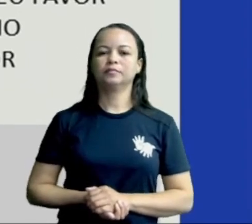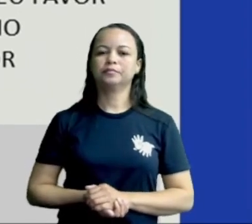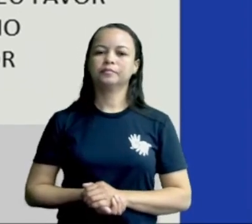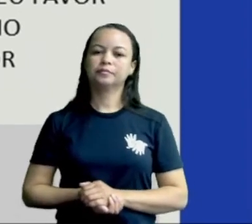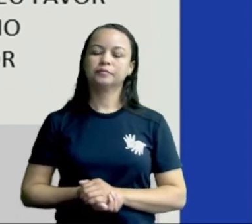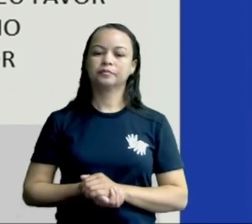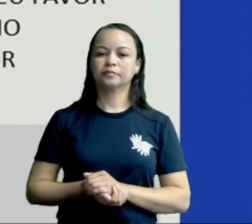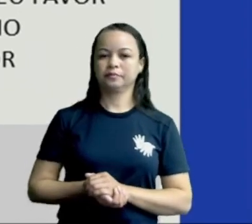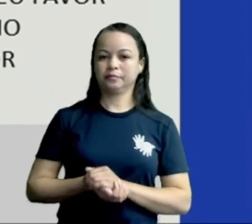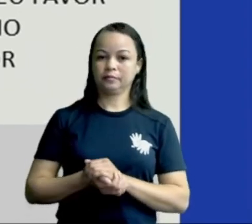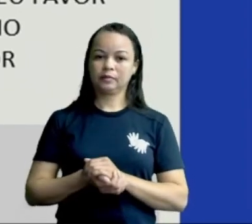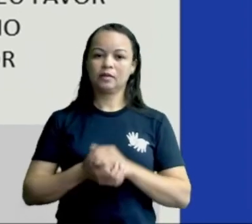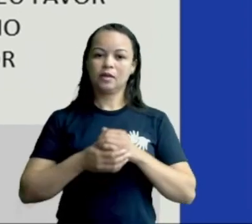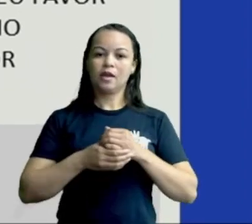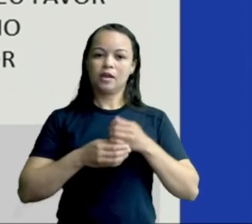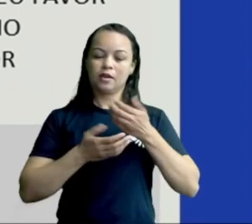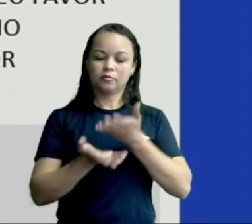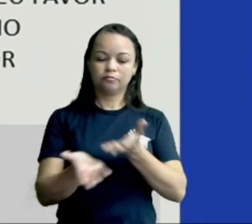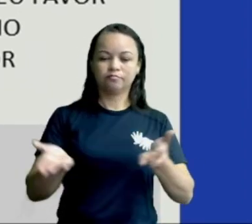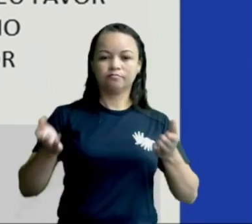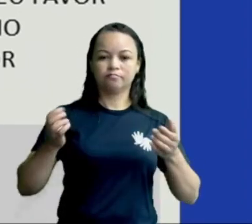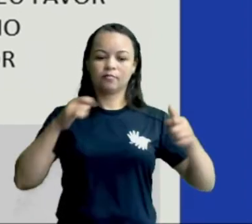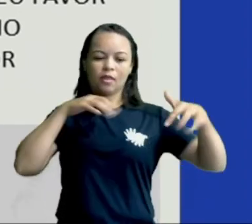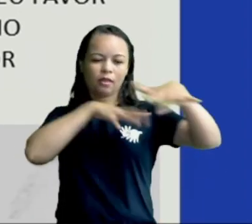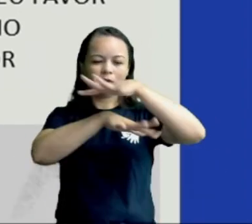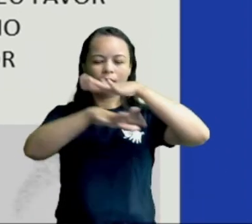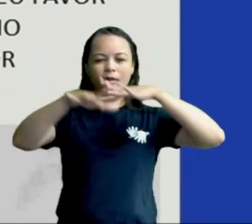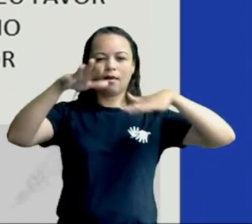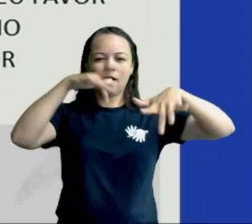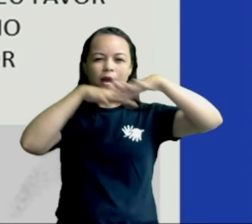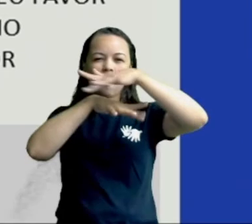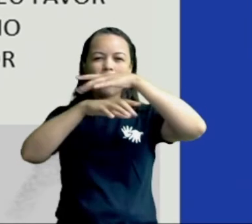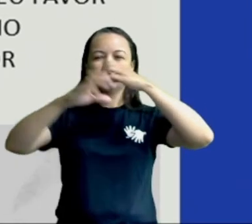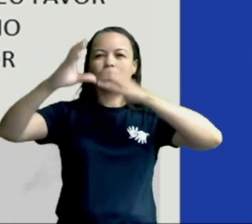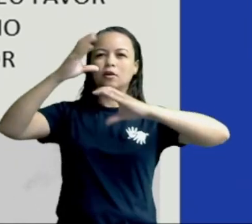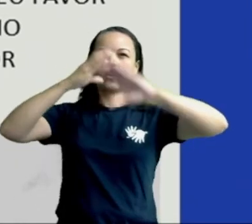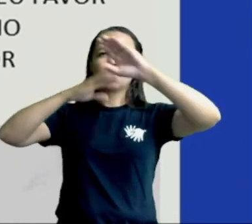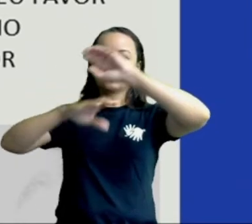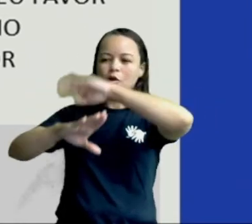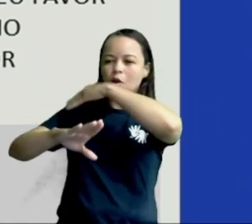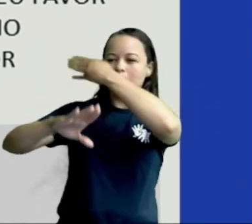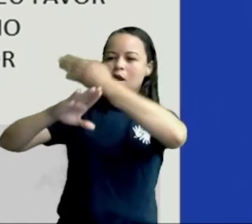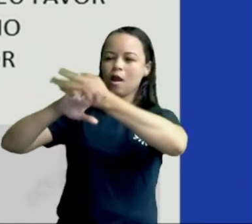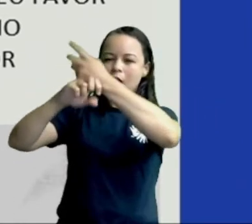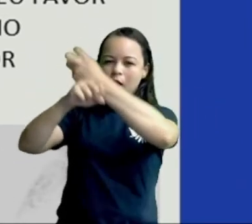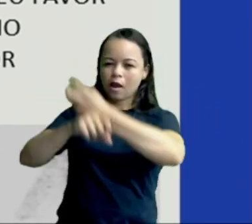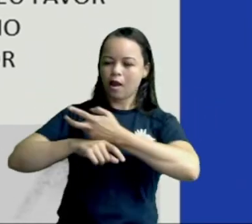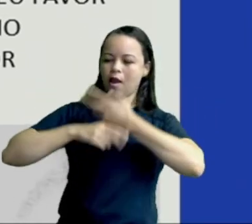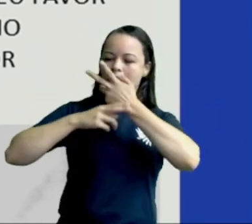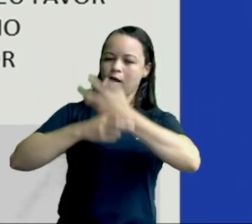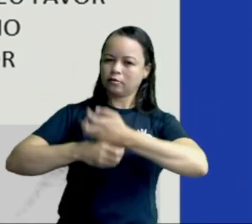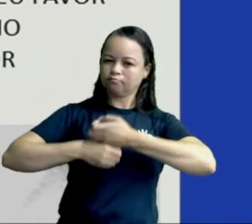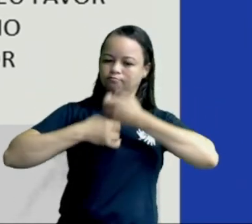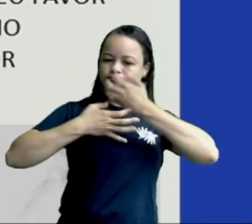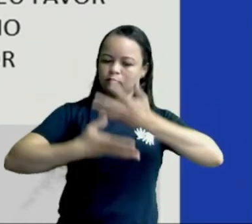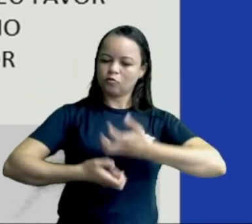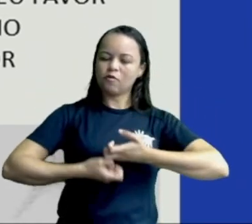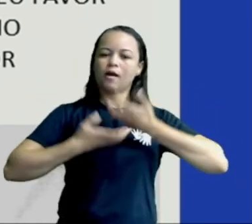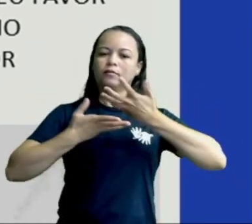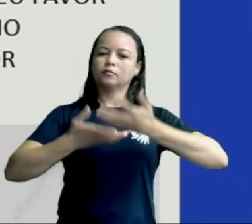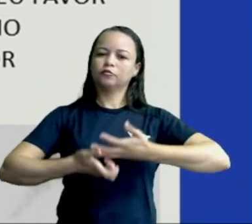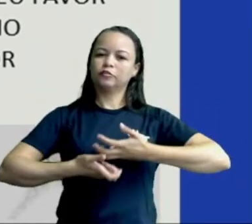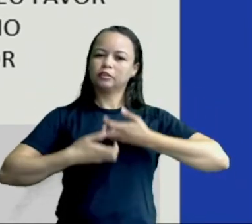E os filhos teus cantando noite e dia, bem como outrora os barcos do Tabor,